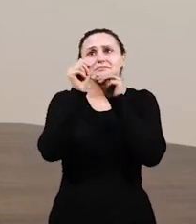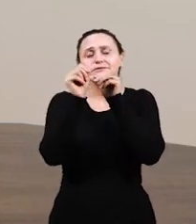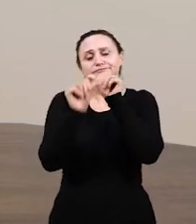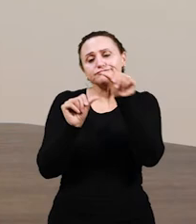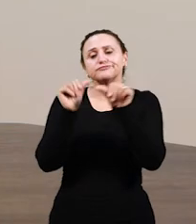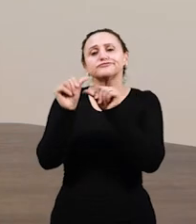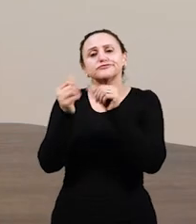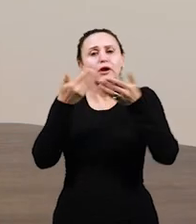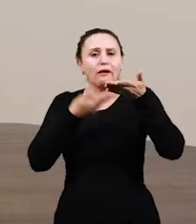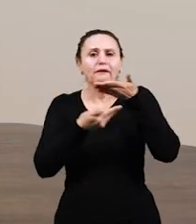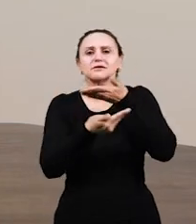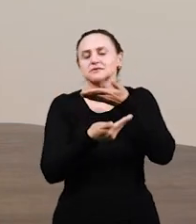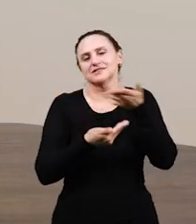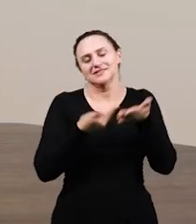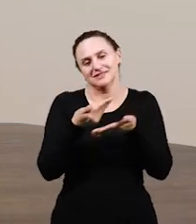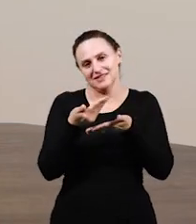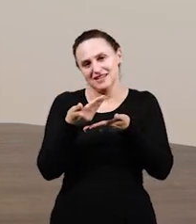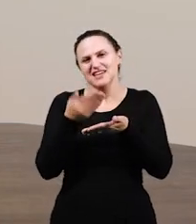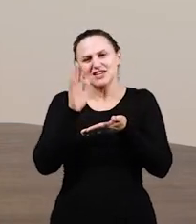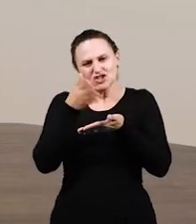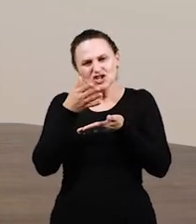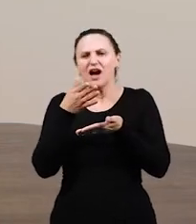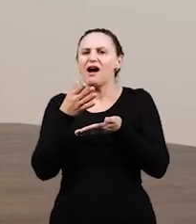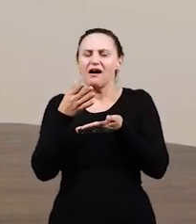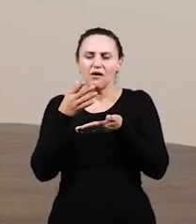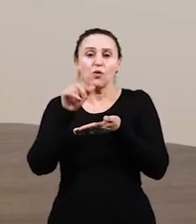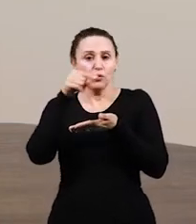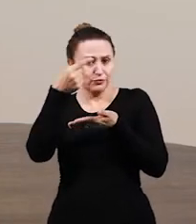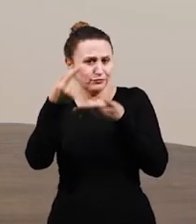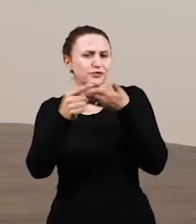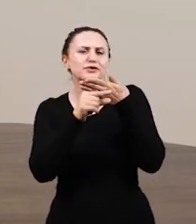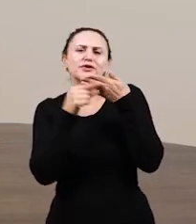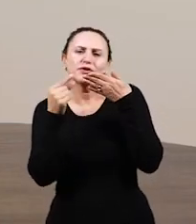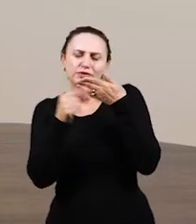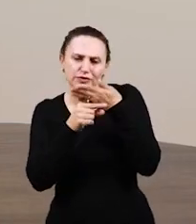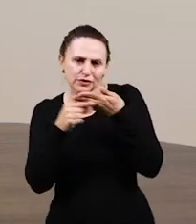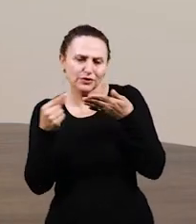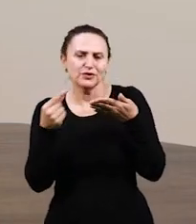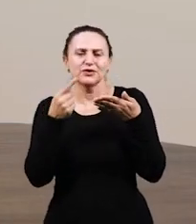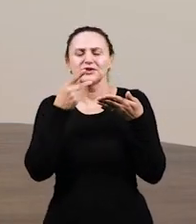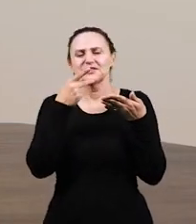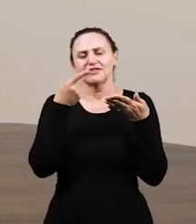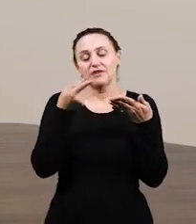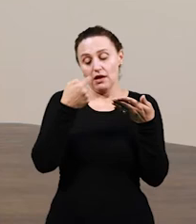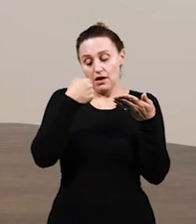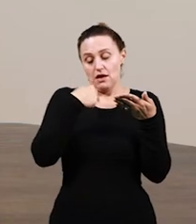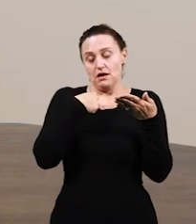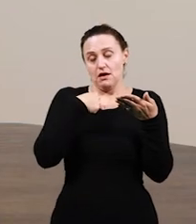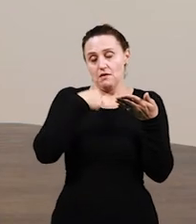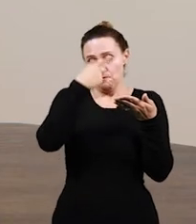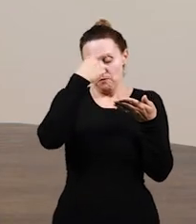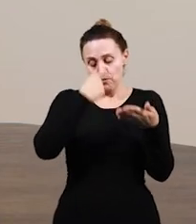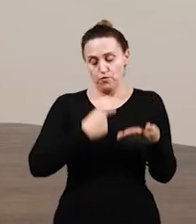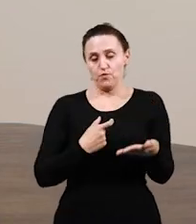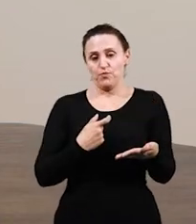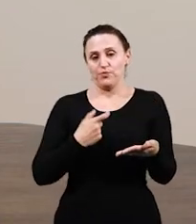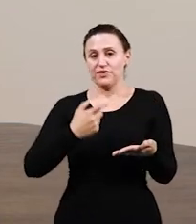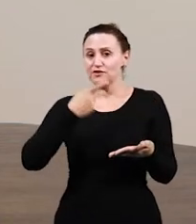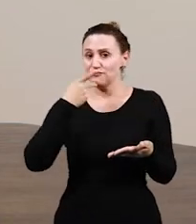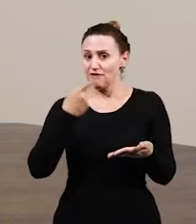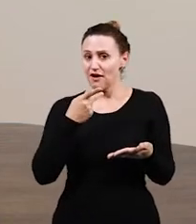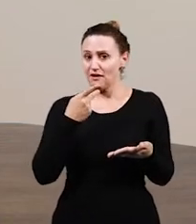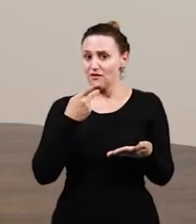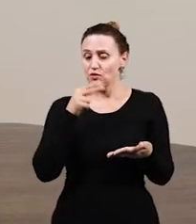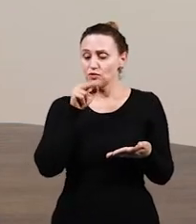quer dizer o bom Vinícius já dizia né Ele fala em polaridade das pessoas eu sou eu e